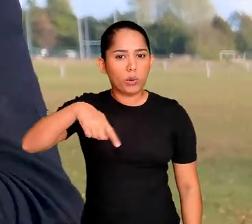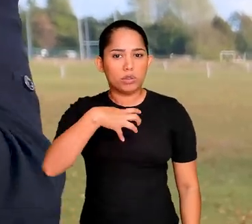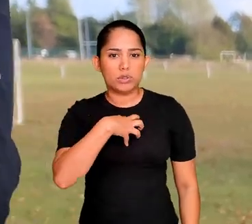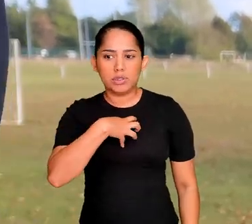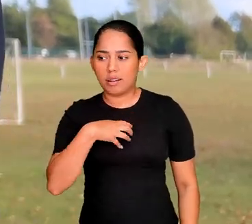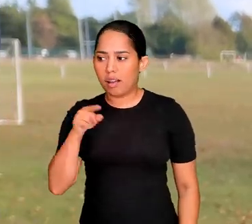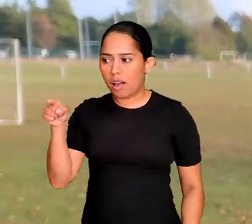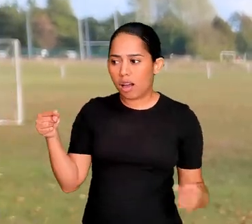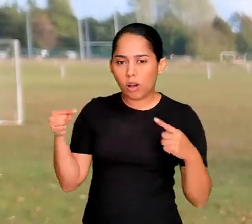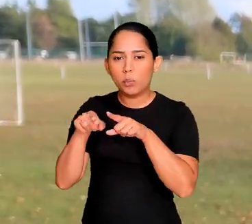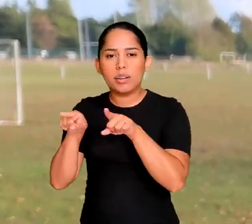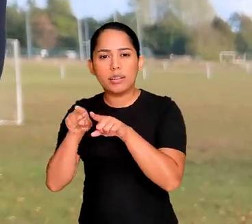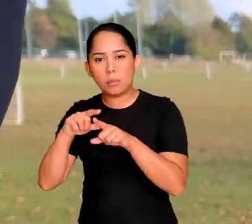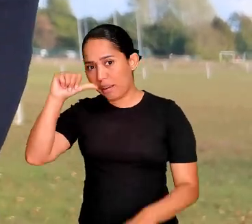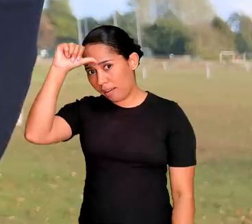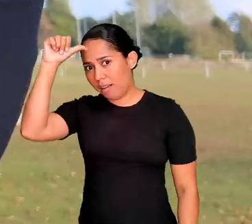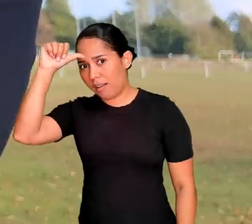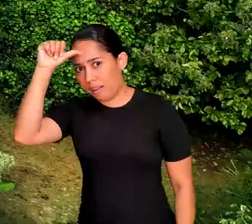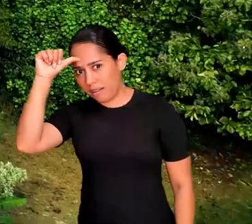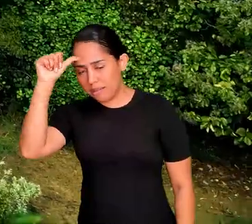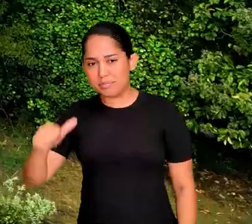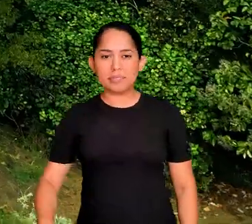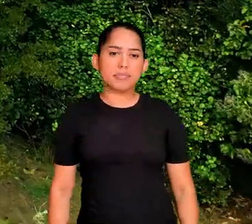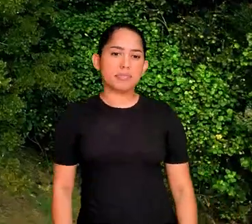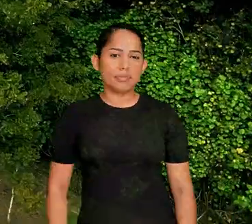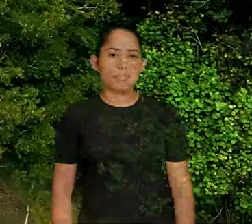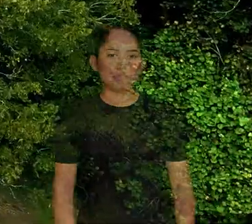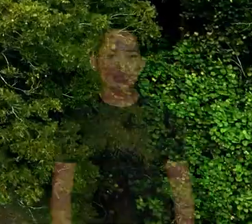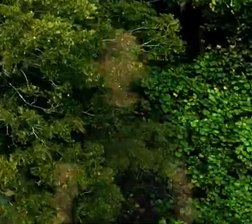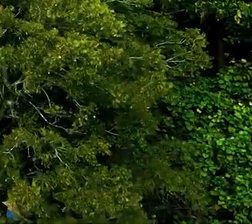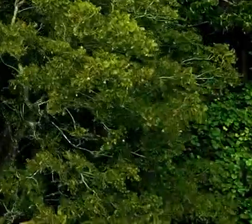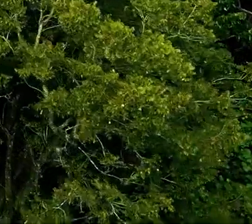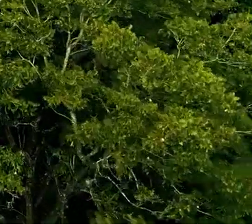already there as a part of our way of life in India.